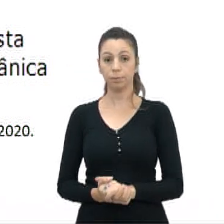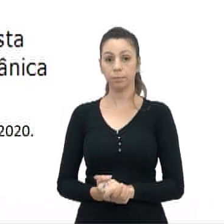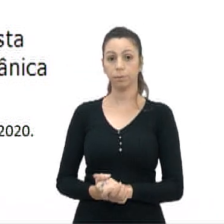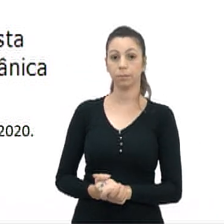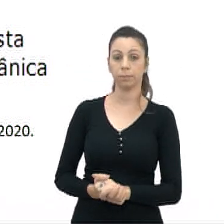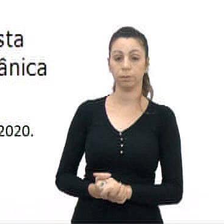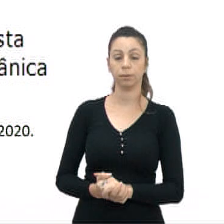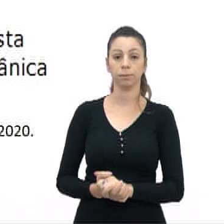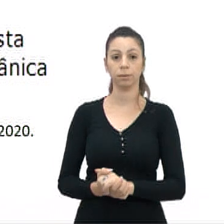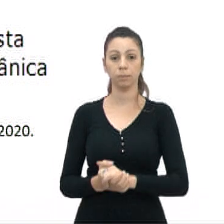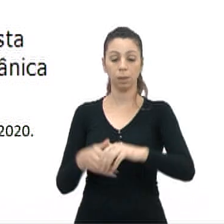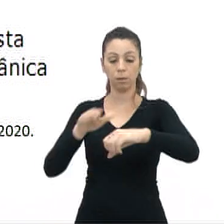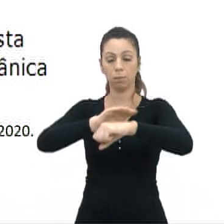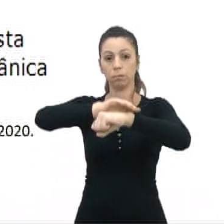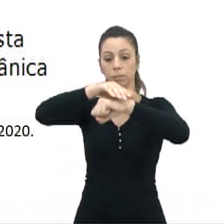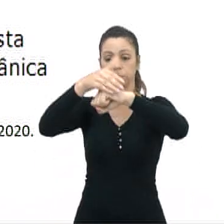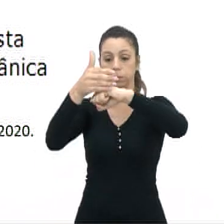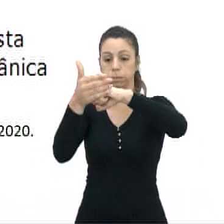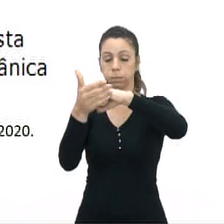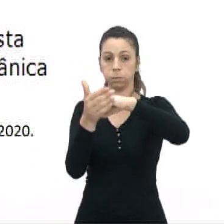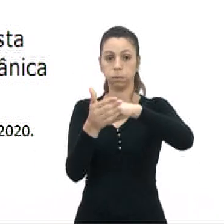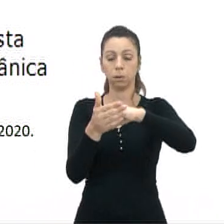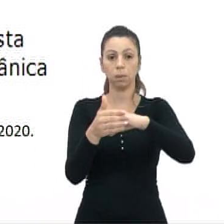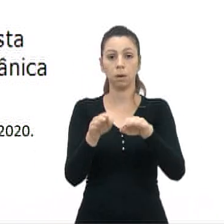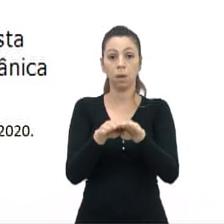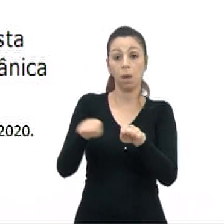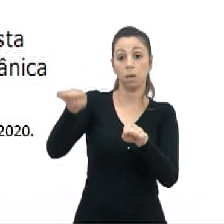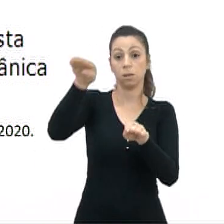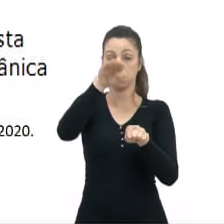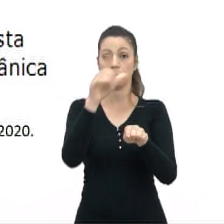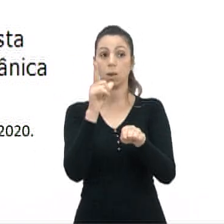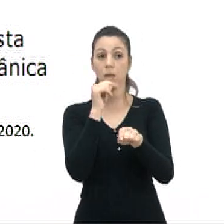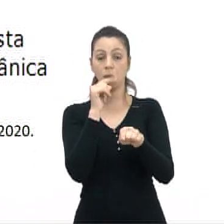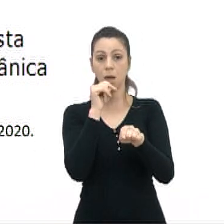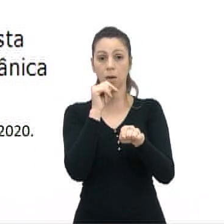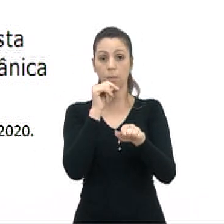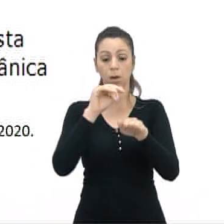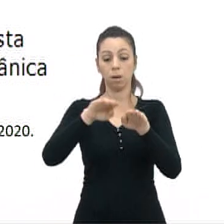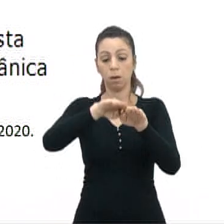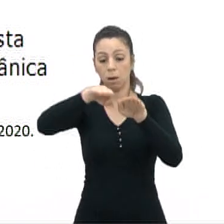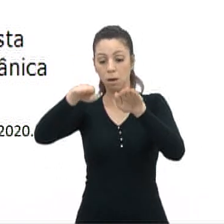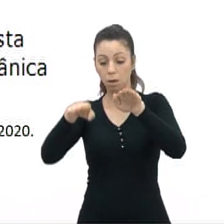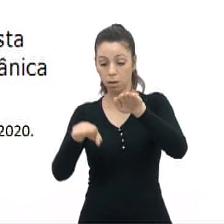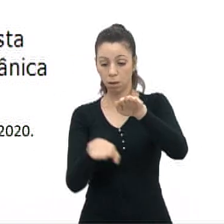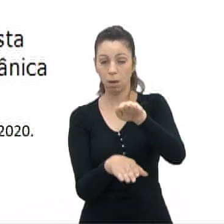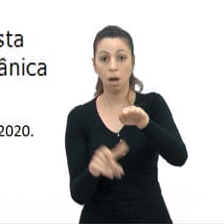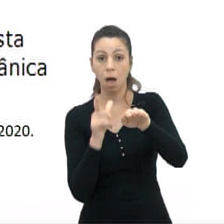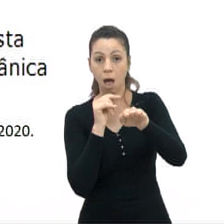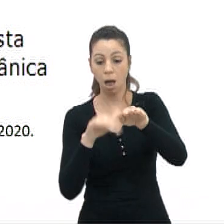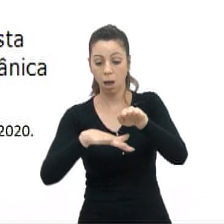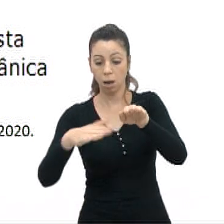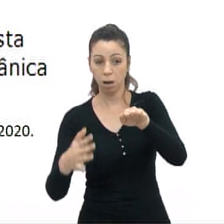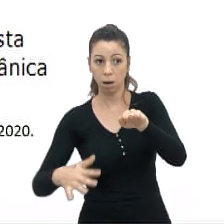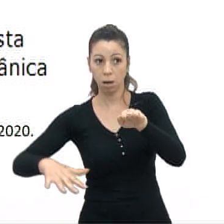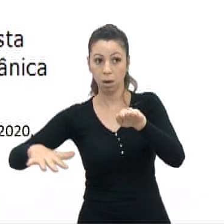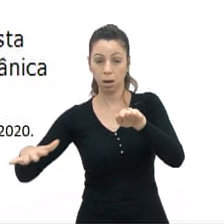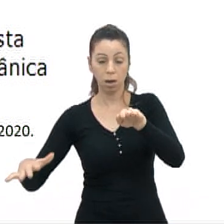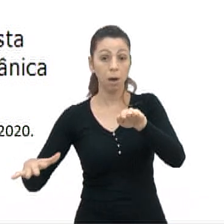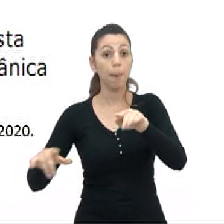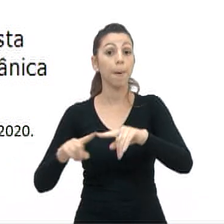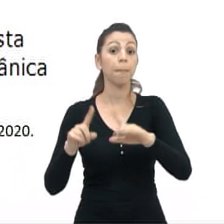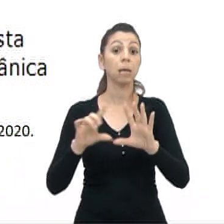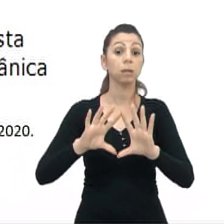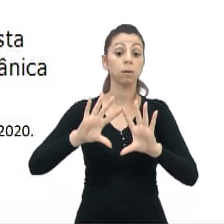acima, né, da água e a crosta oceânica que está embaixo, mas tudo é crosta